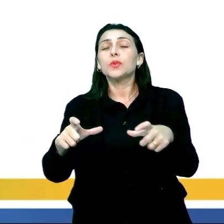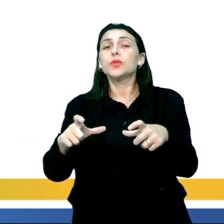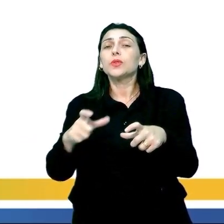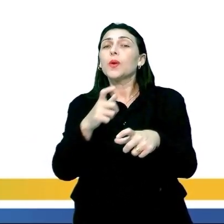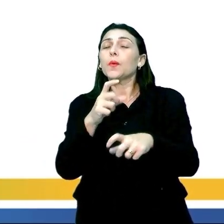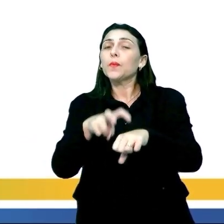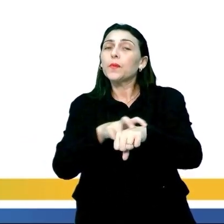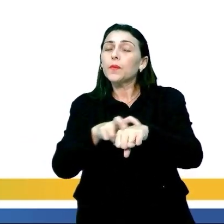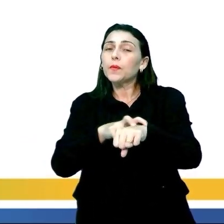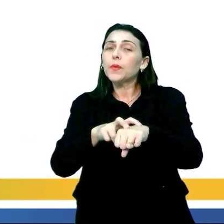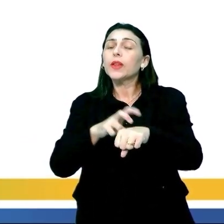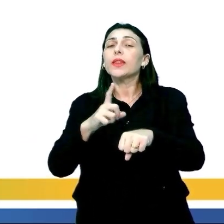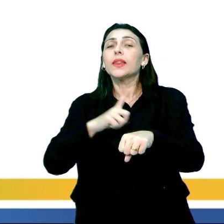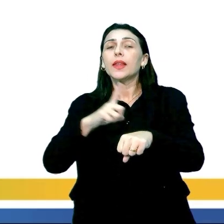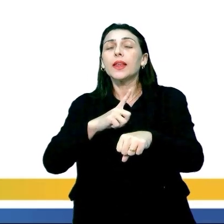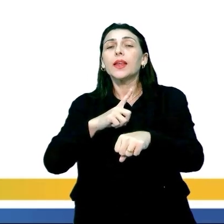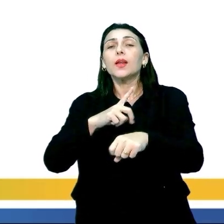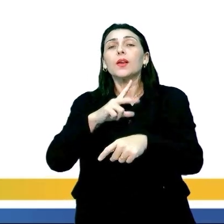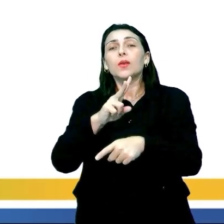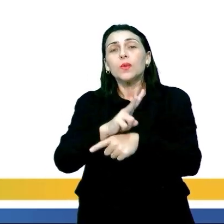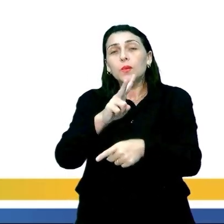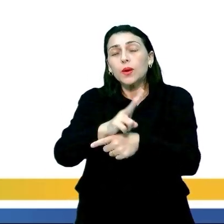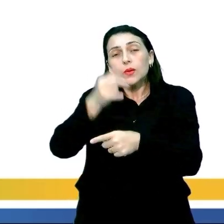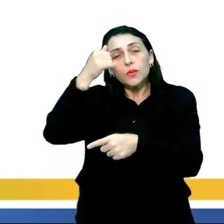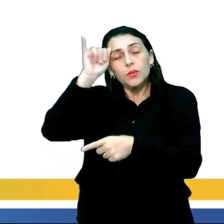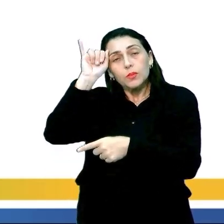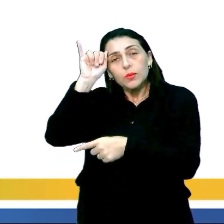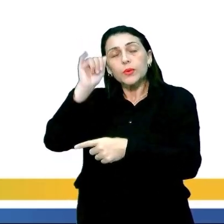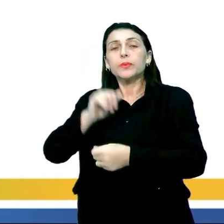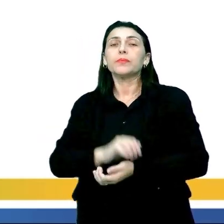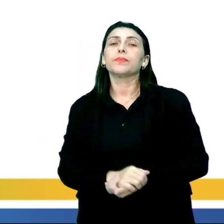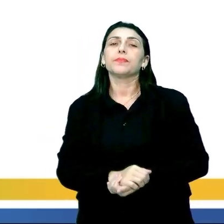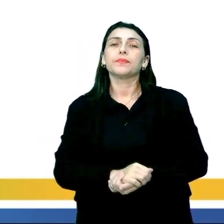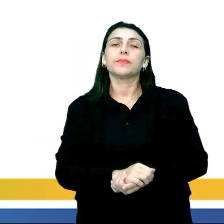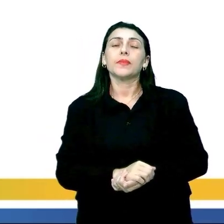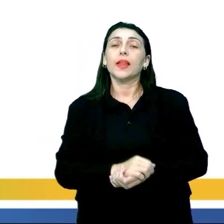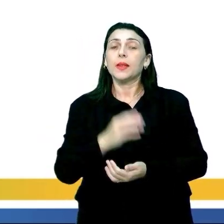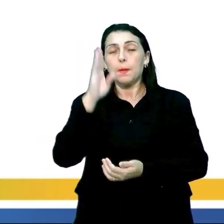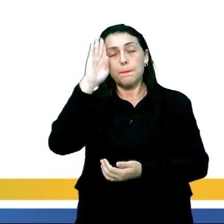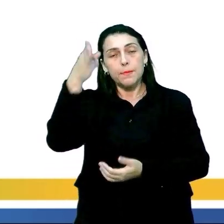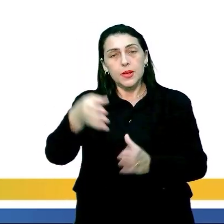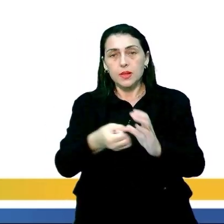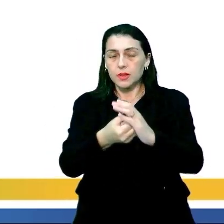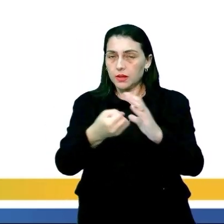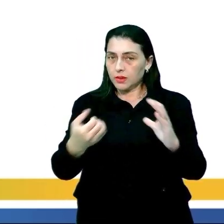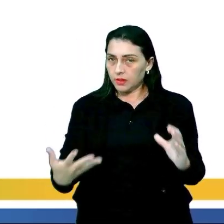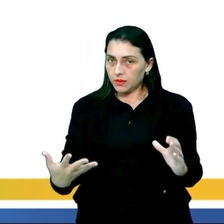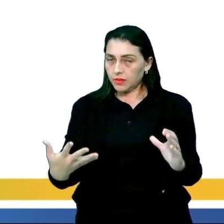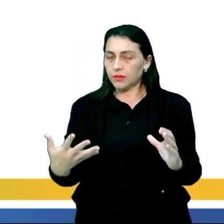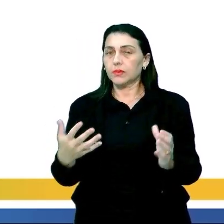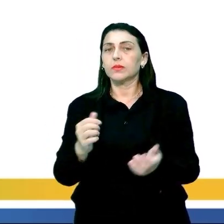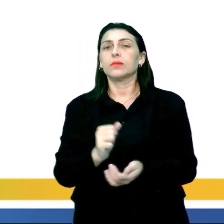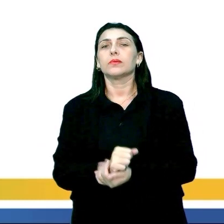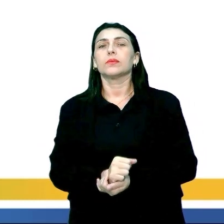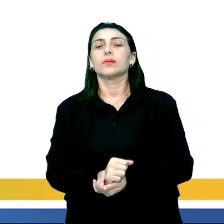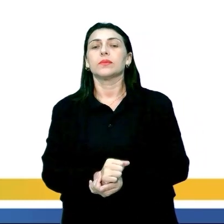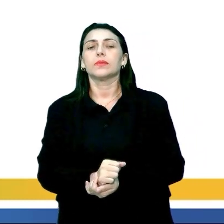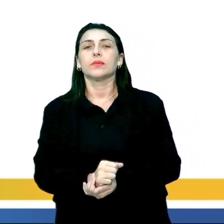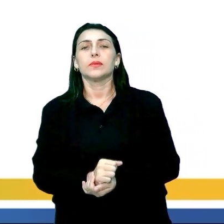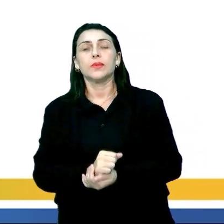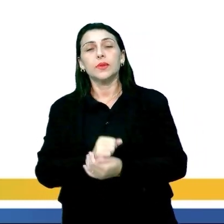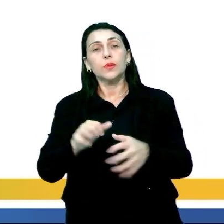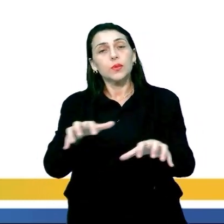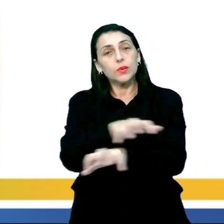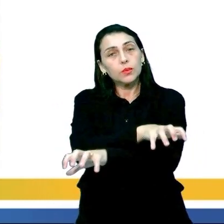pastagens, onde se desenvolvem aí grandes rebanhos. Então, essas são as principais características e os